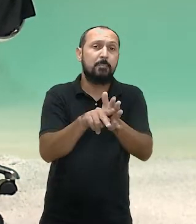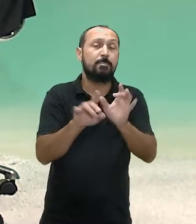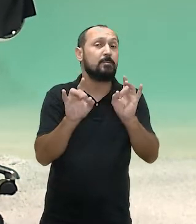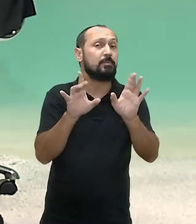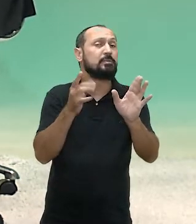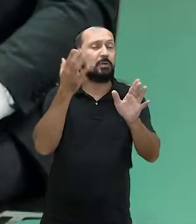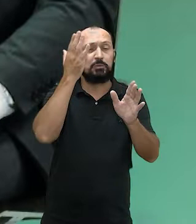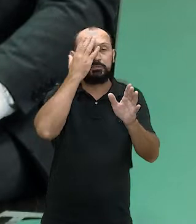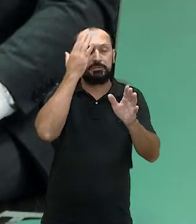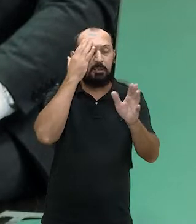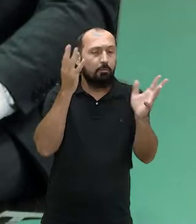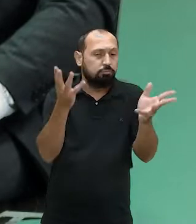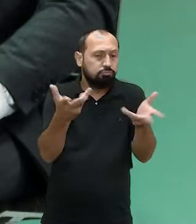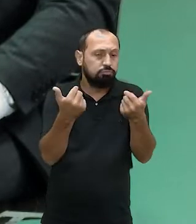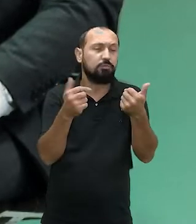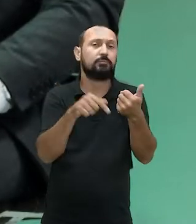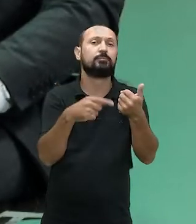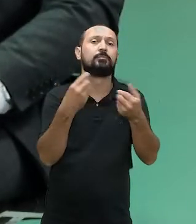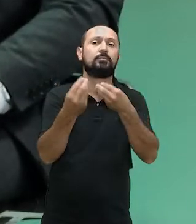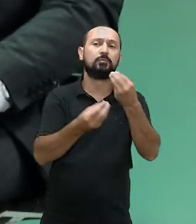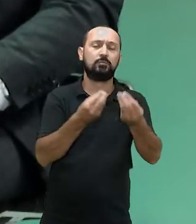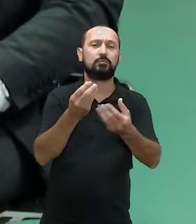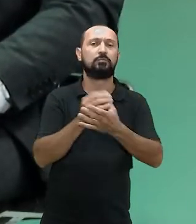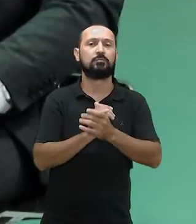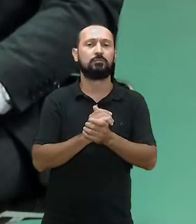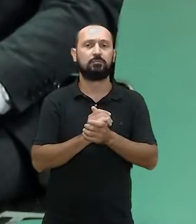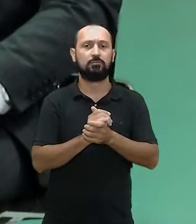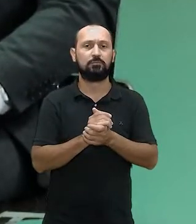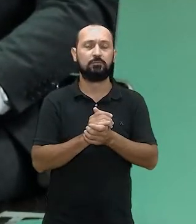especializada em